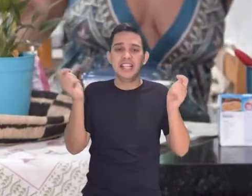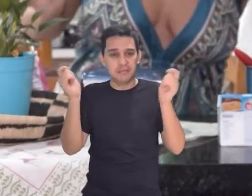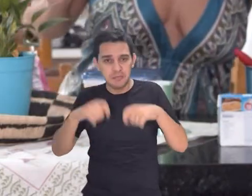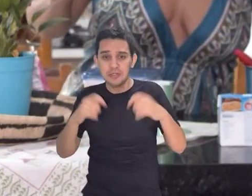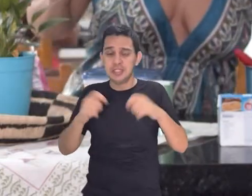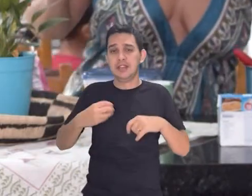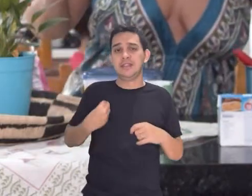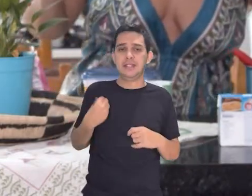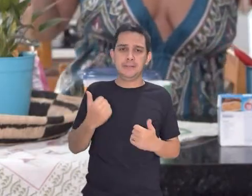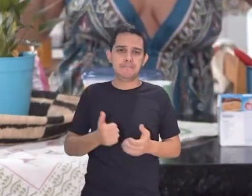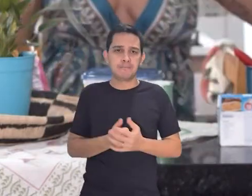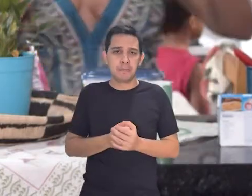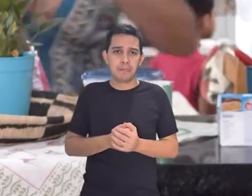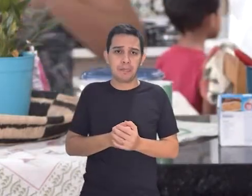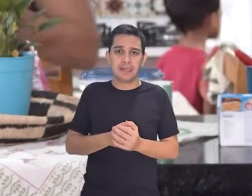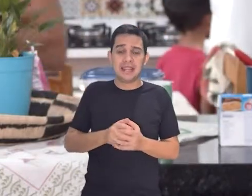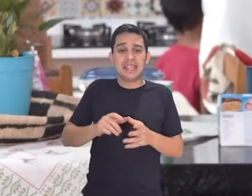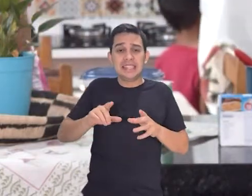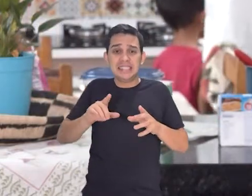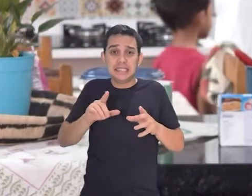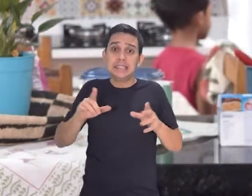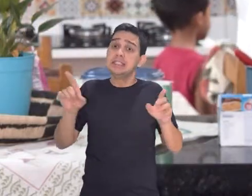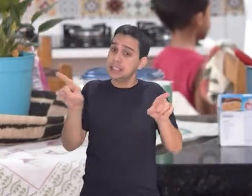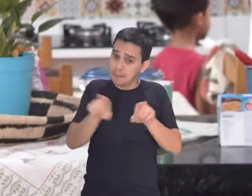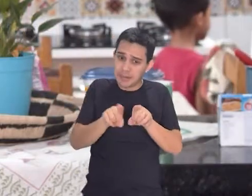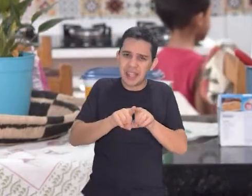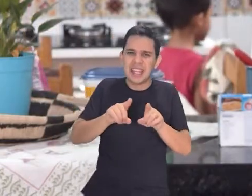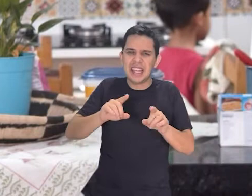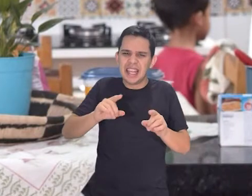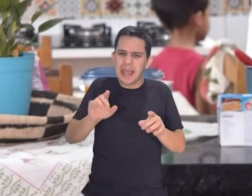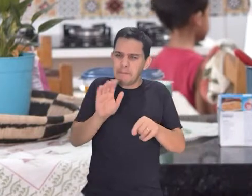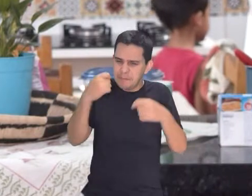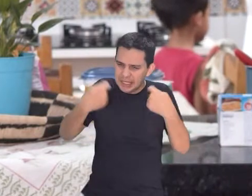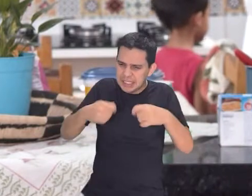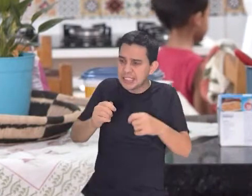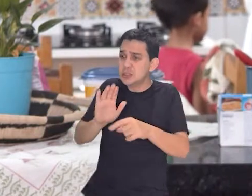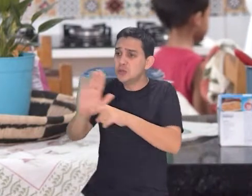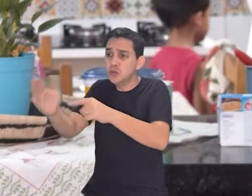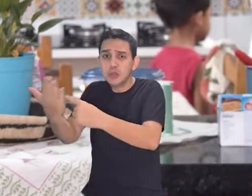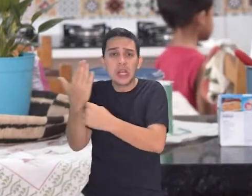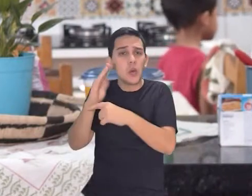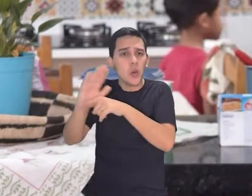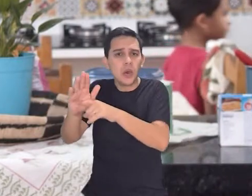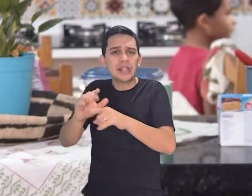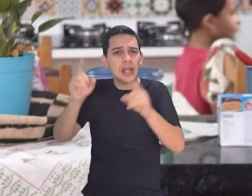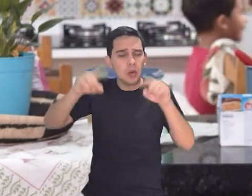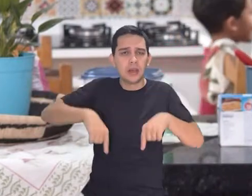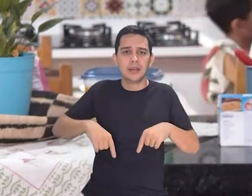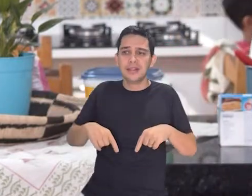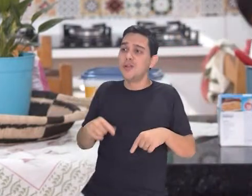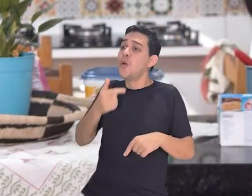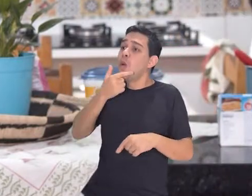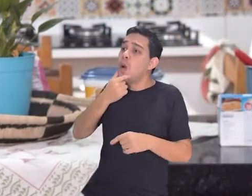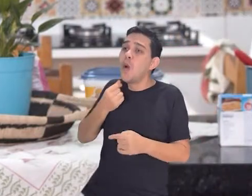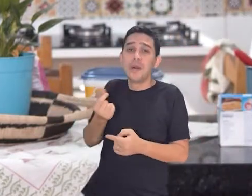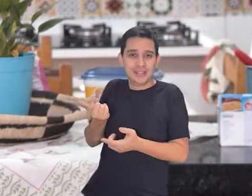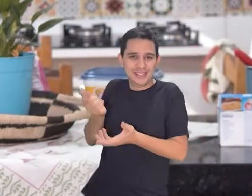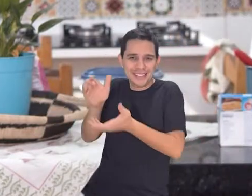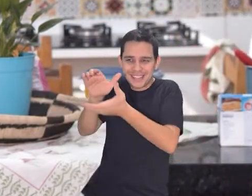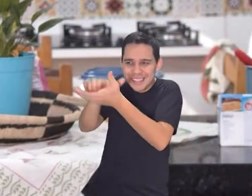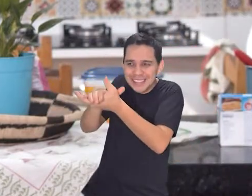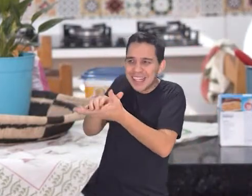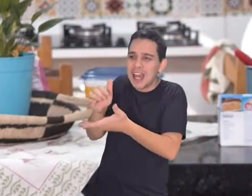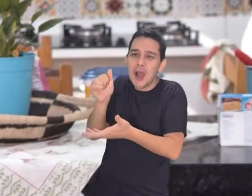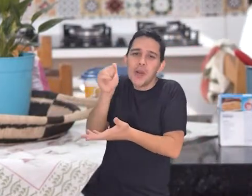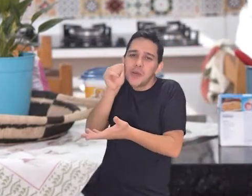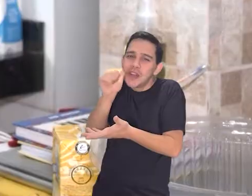sido primordial nessa reinvenção em família é a parceria do casal. Na cozinha, nos estudos e